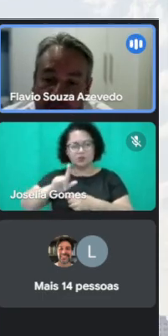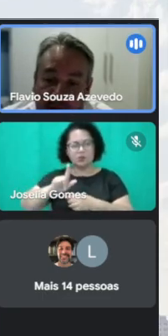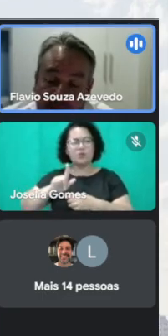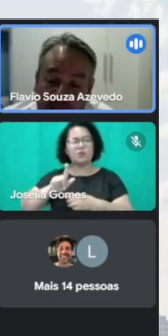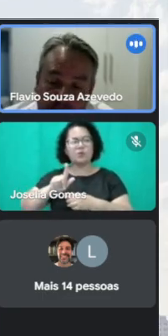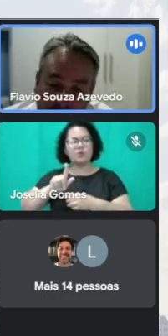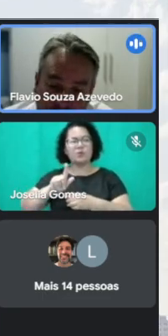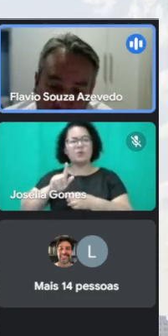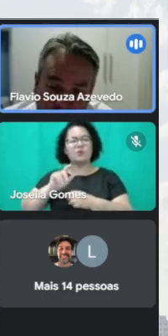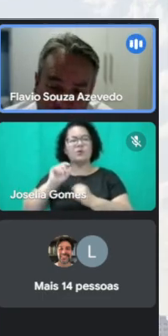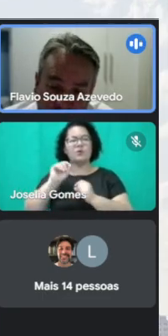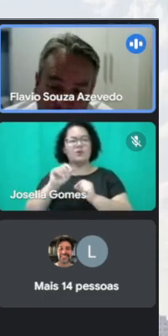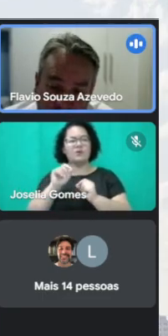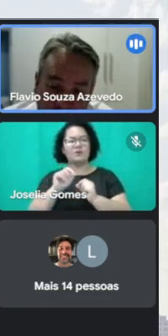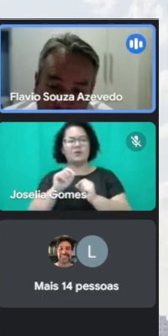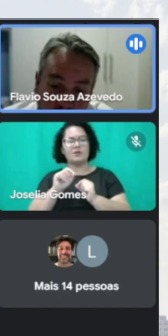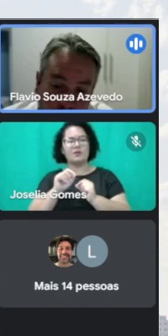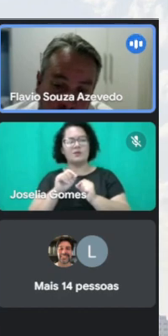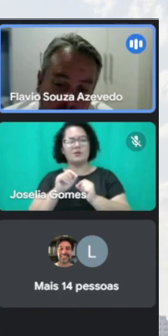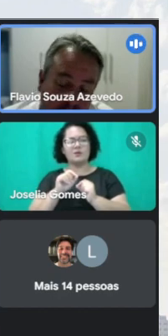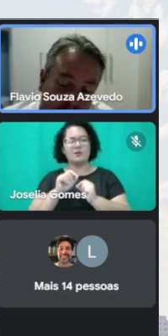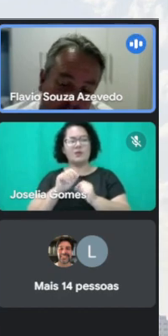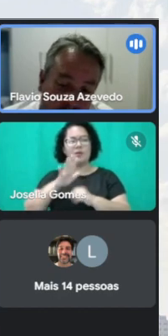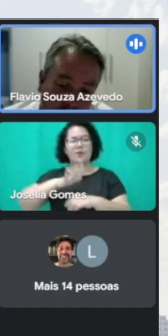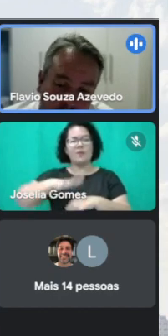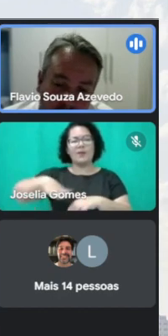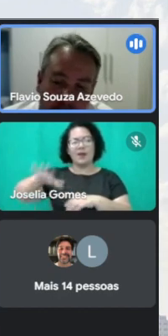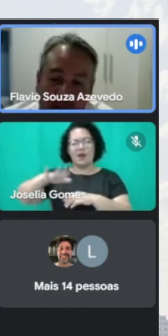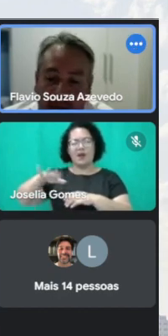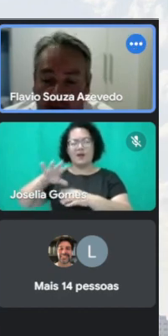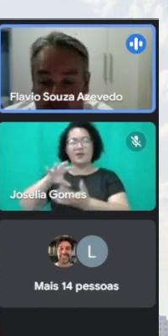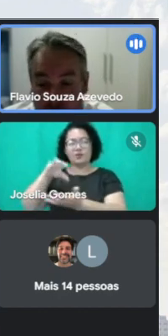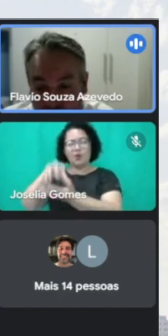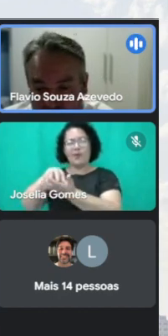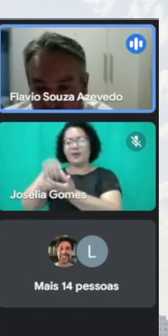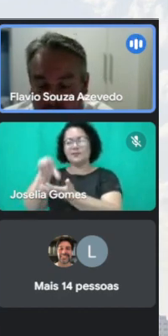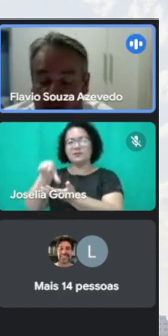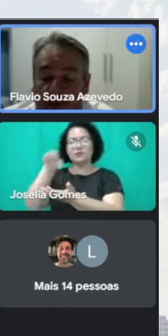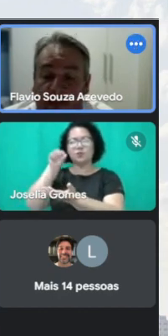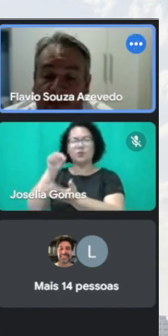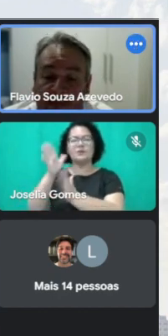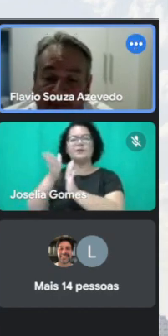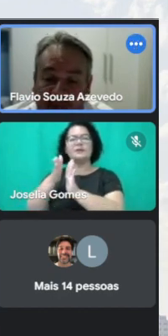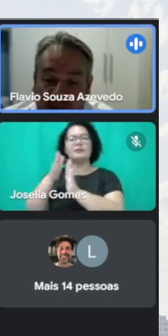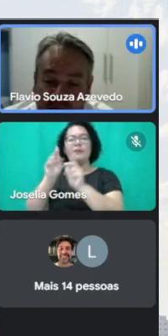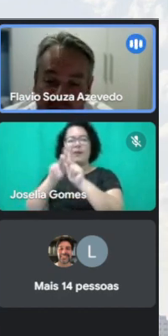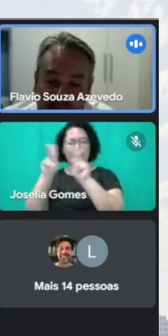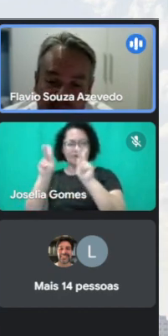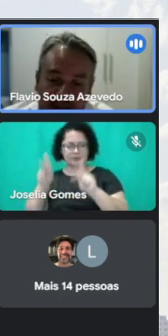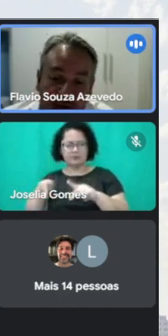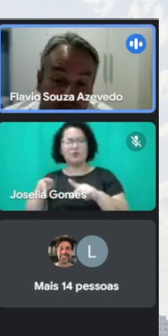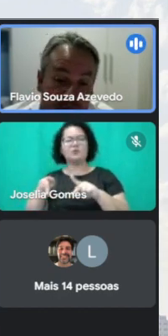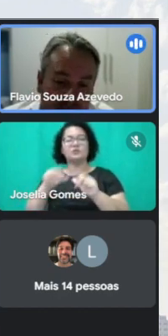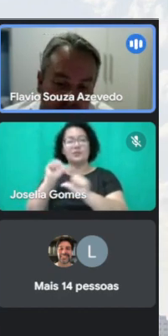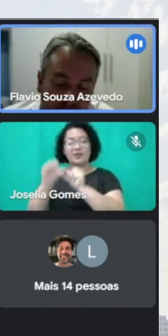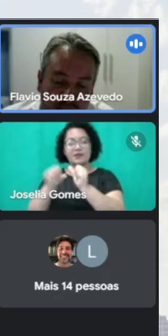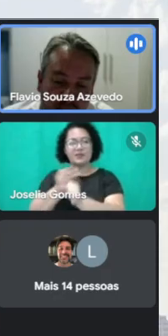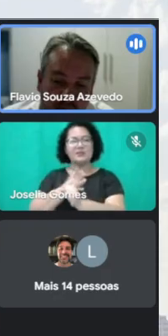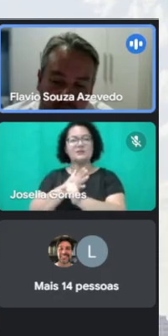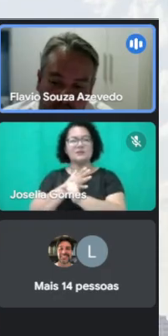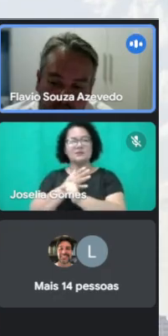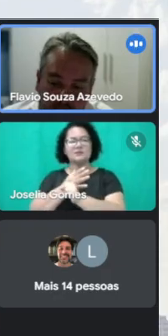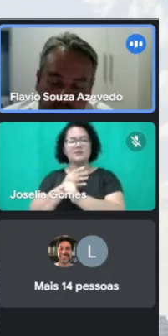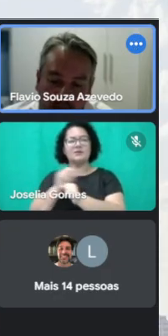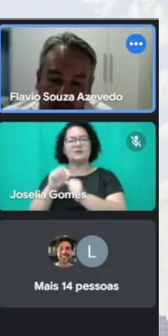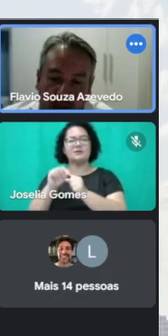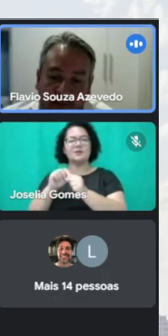foi uma área do parque que foi escolhida para um projeto de revitalização e implantação de